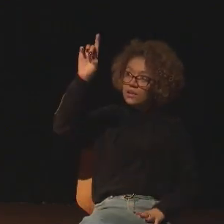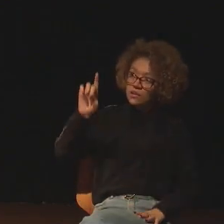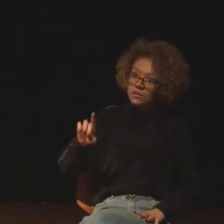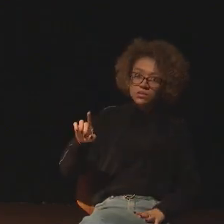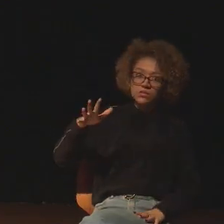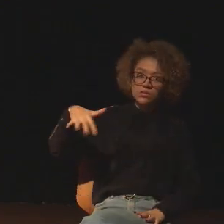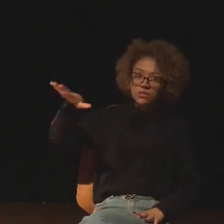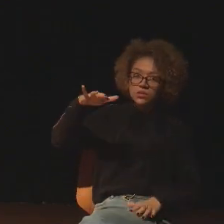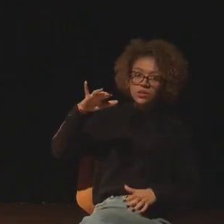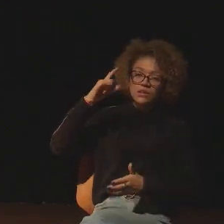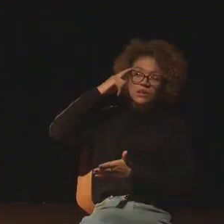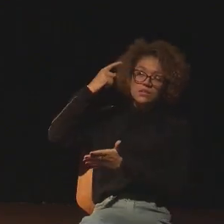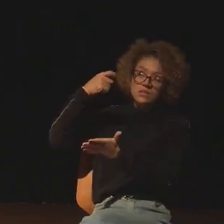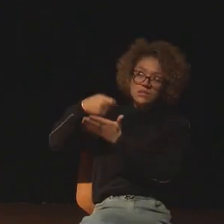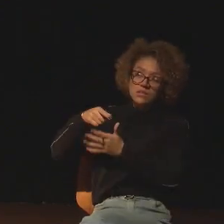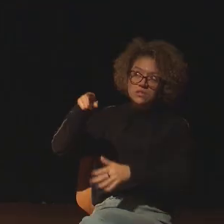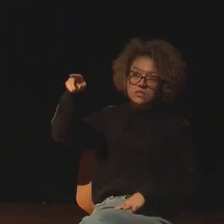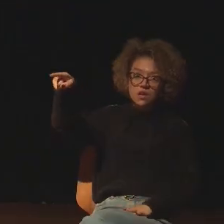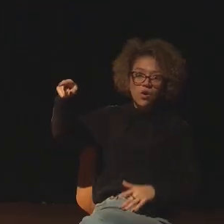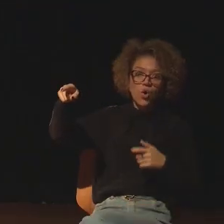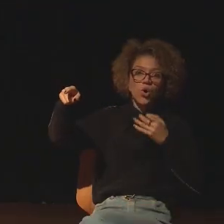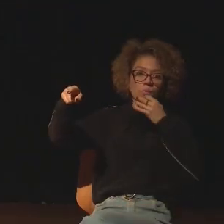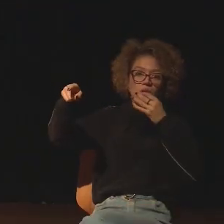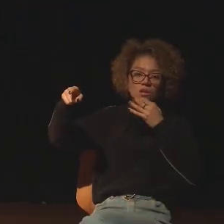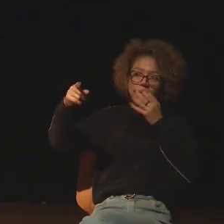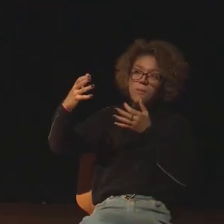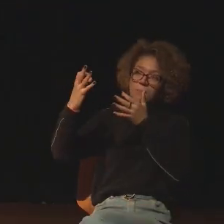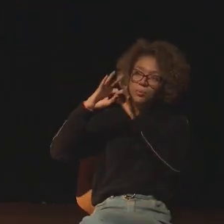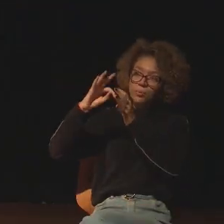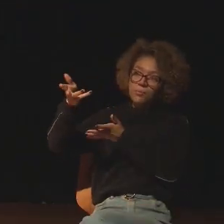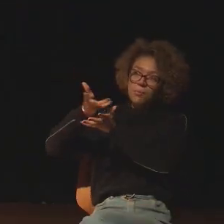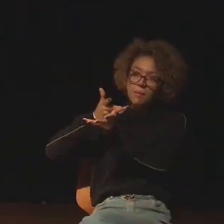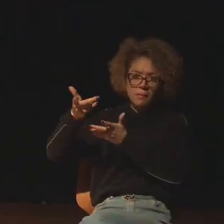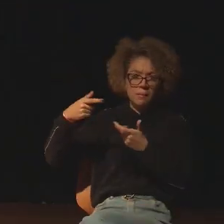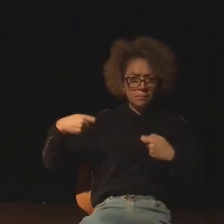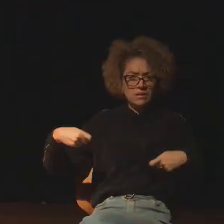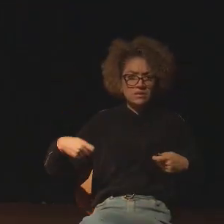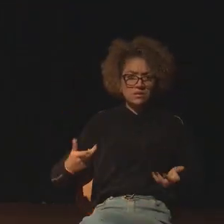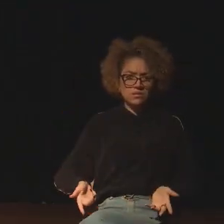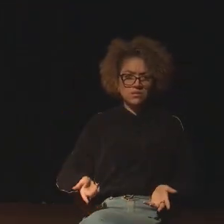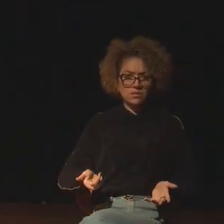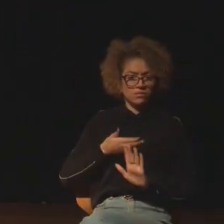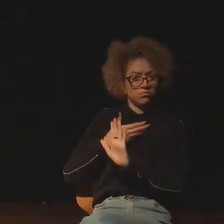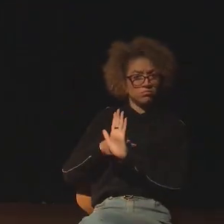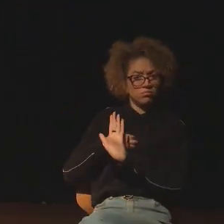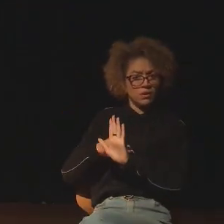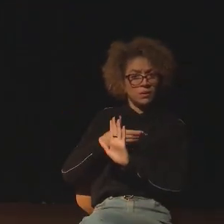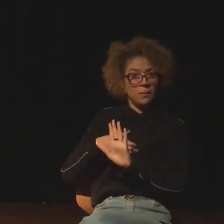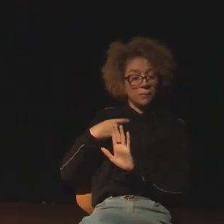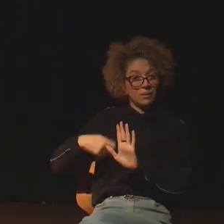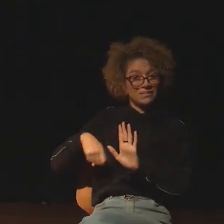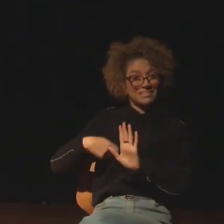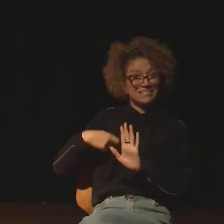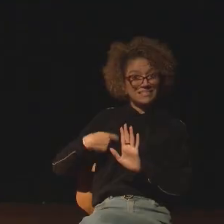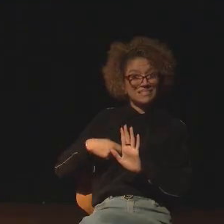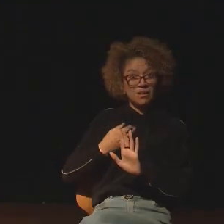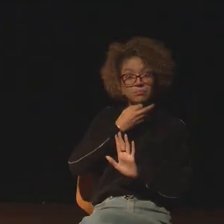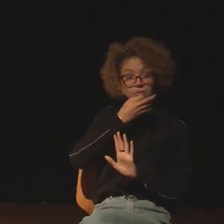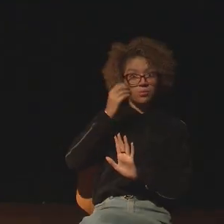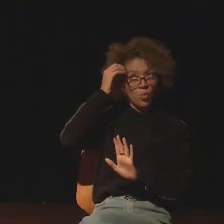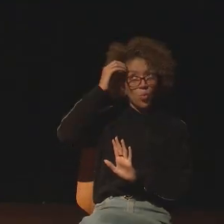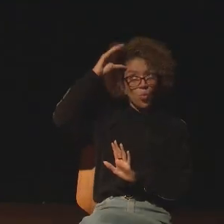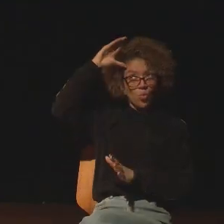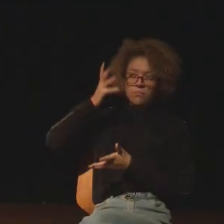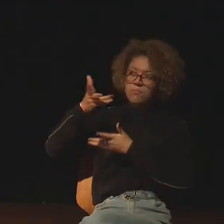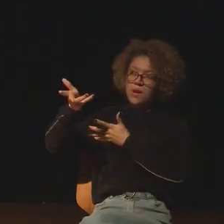o ordenamento urbano as pessoas que vivem naquele espaço. Existe uma sabedoria comunitária que precisa ser